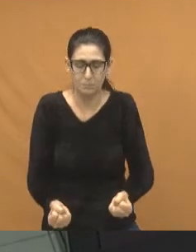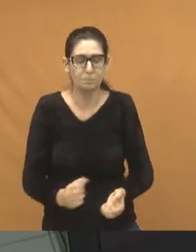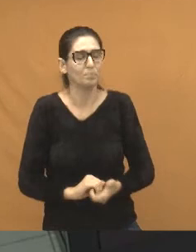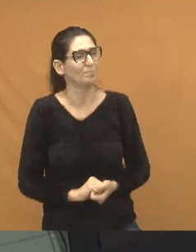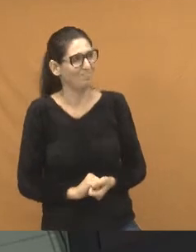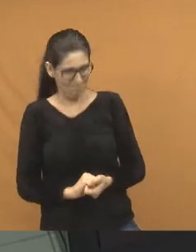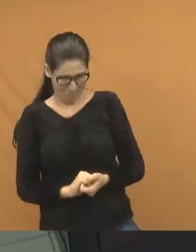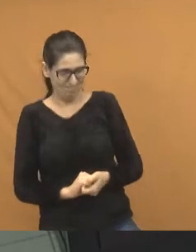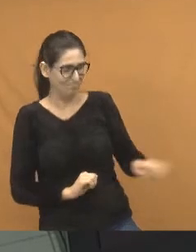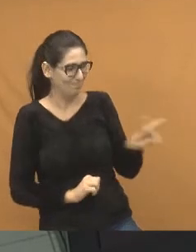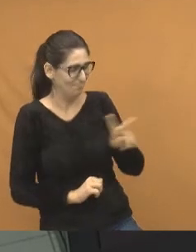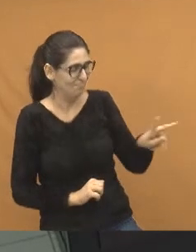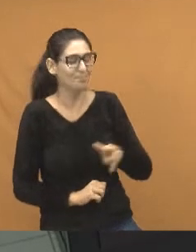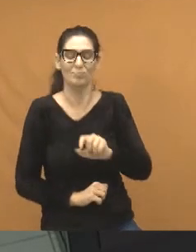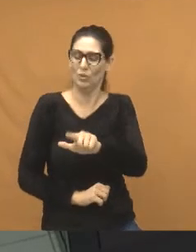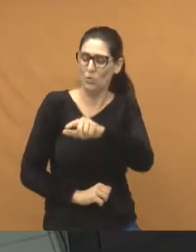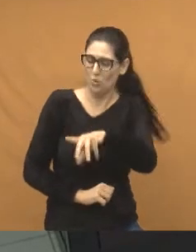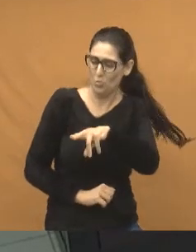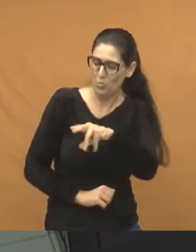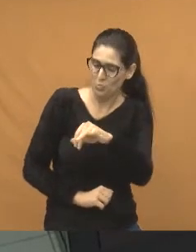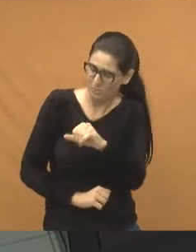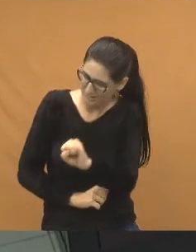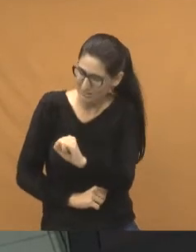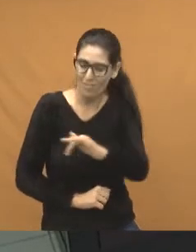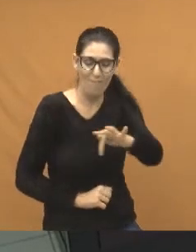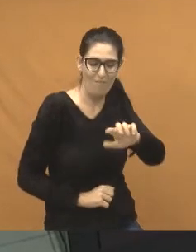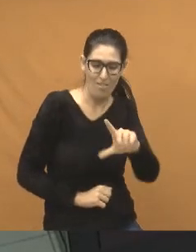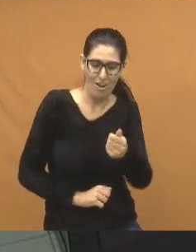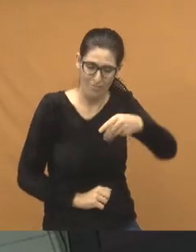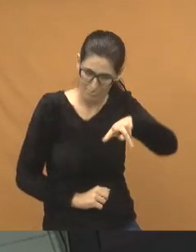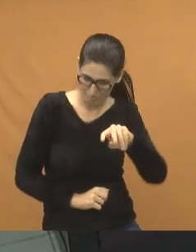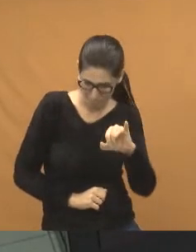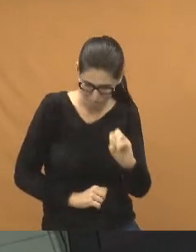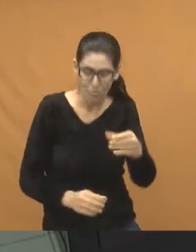Como vota o vereador Luiz Flávio? Favorável.